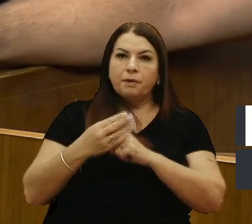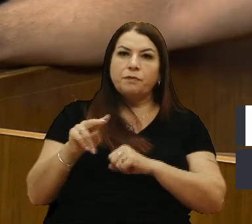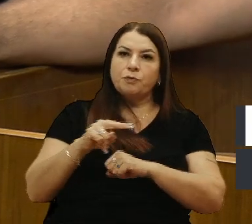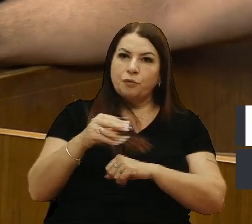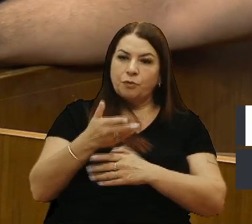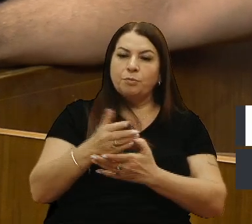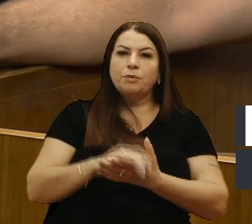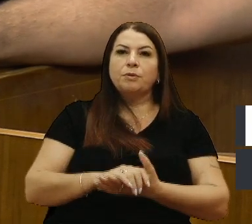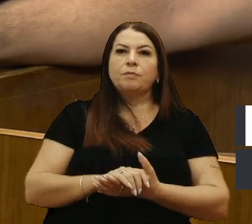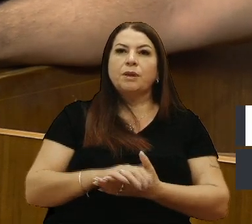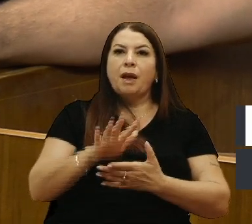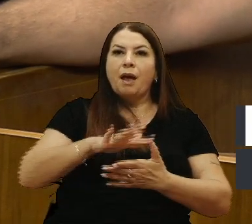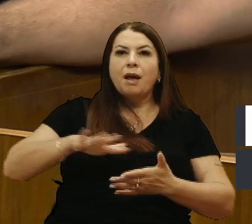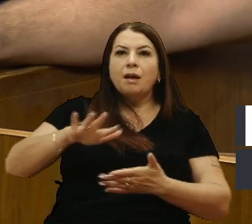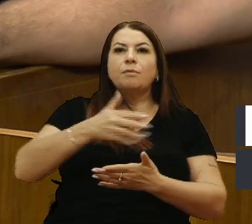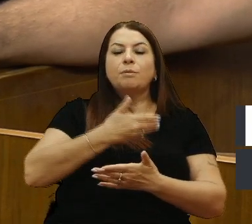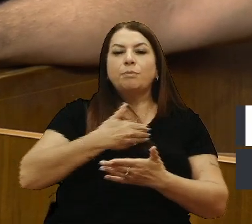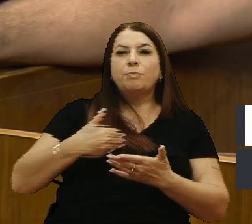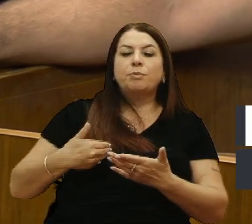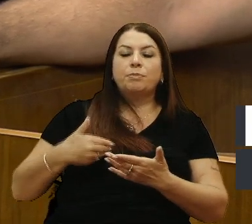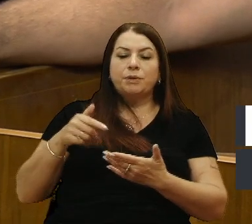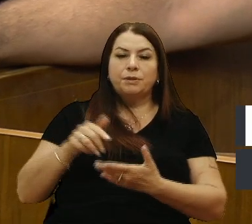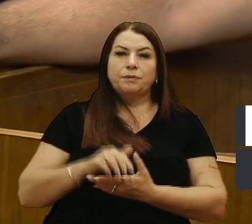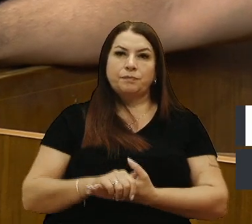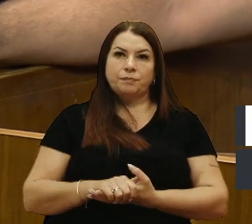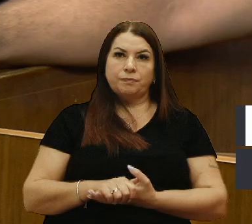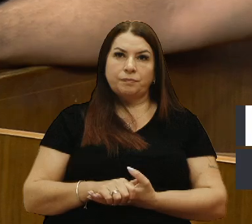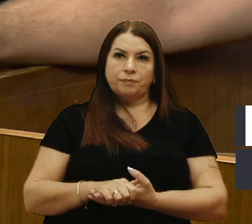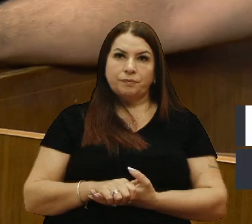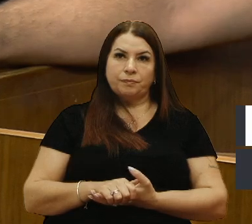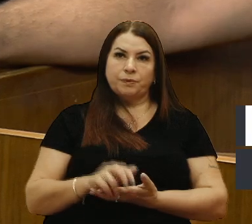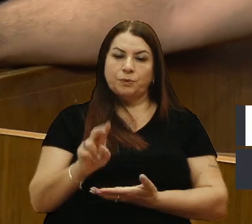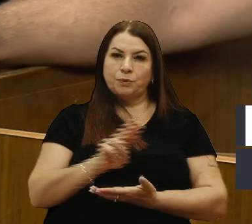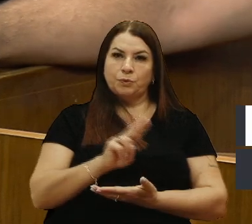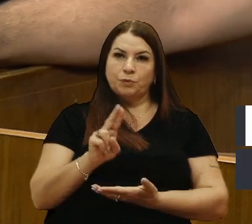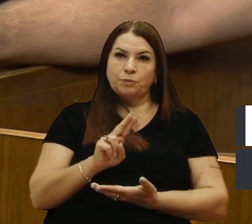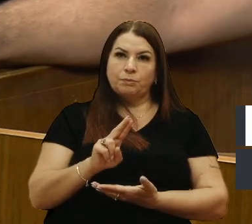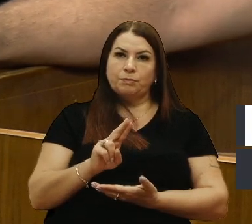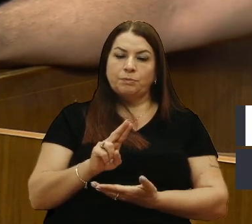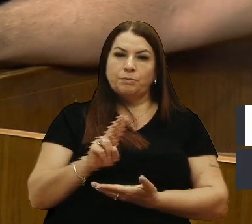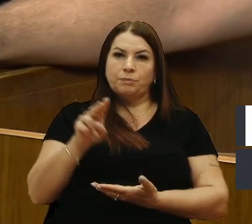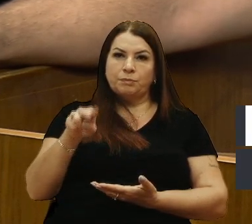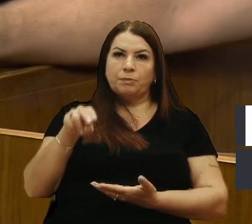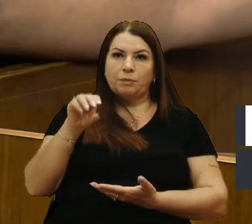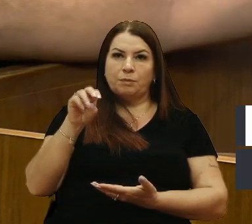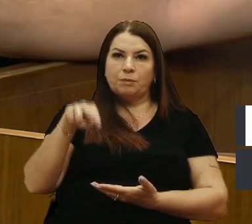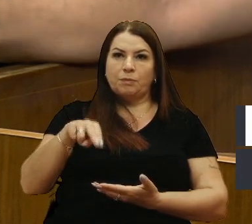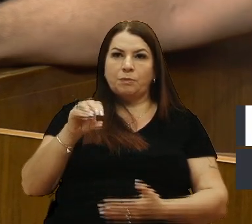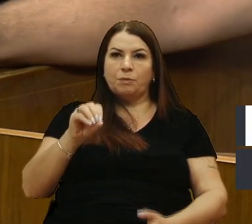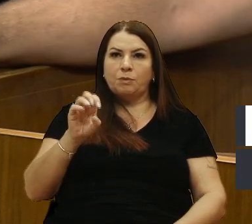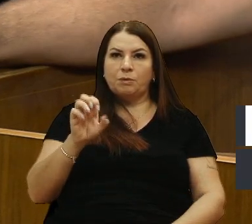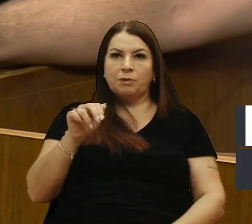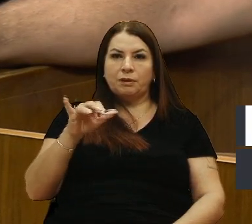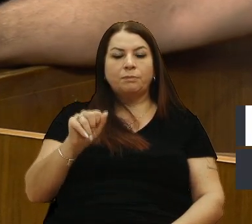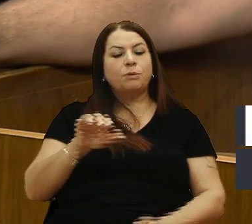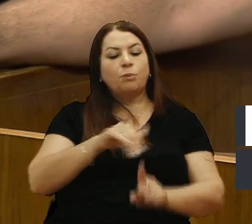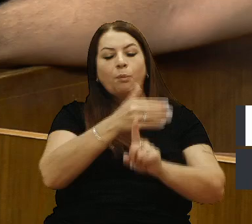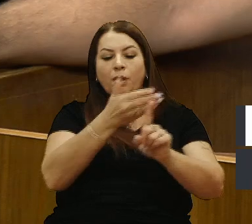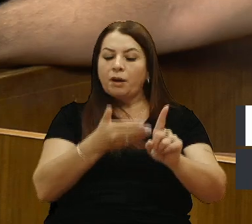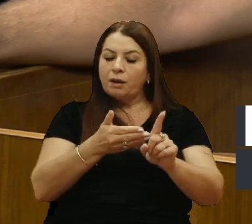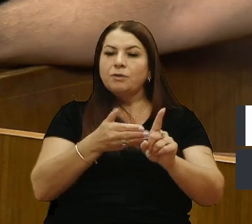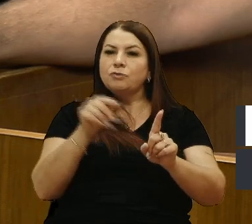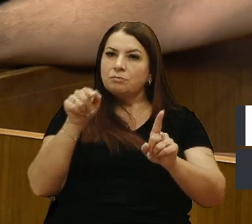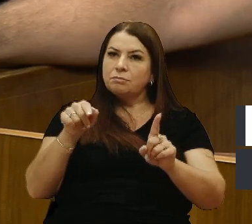denominada essa área pública com o nome da senhora Noêmia, uma homenagem, né, à